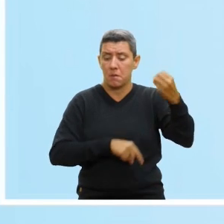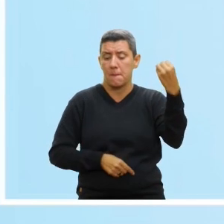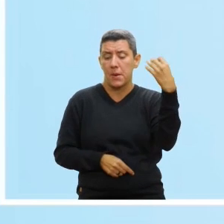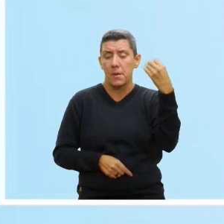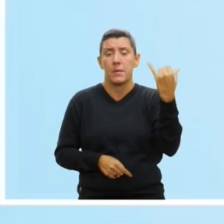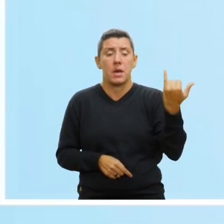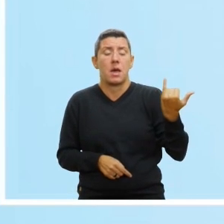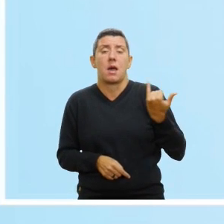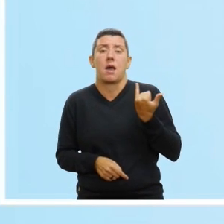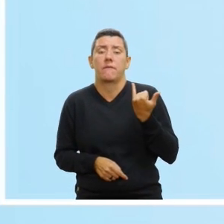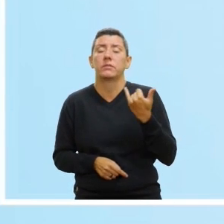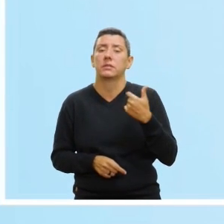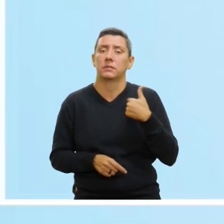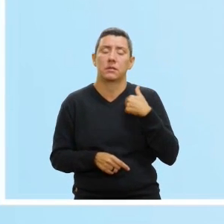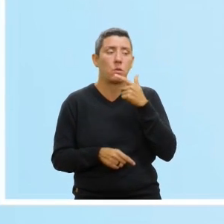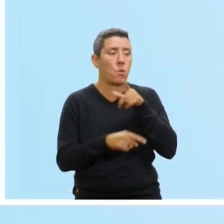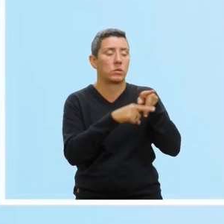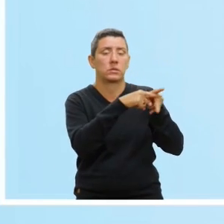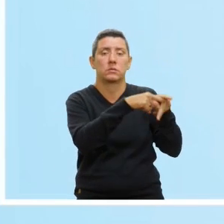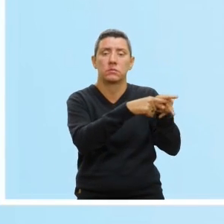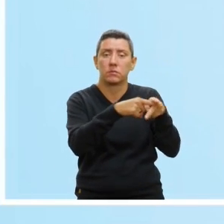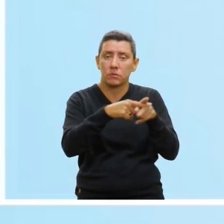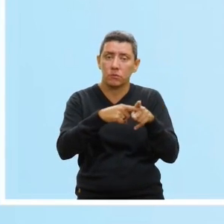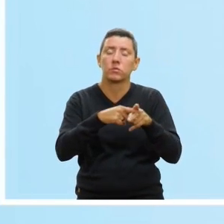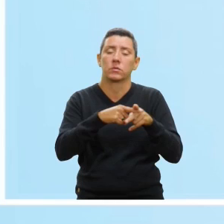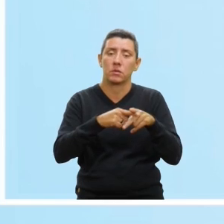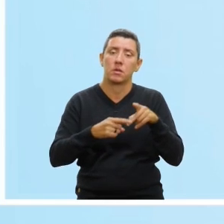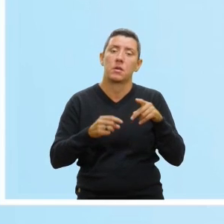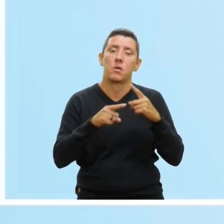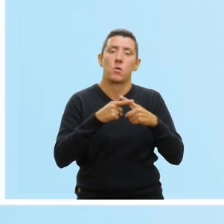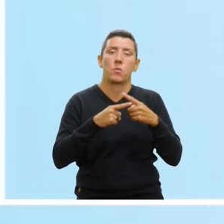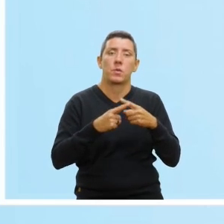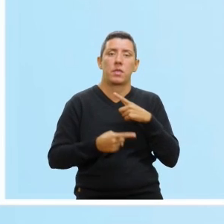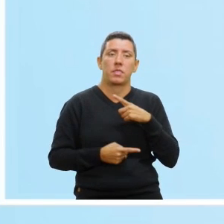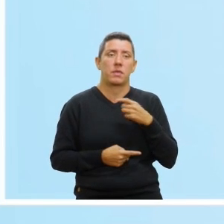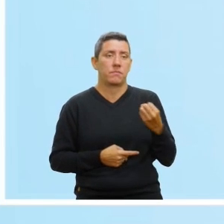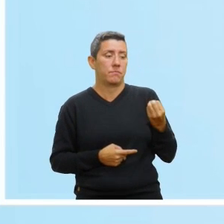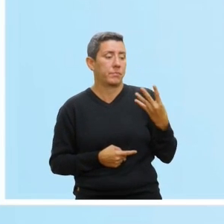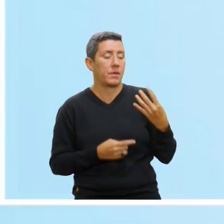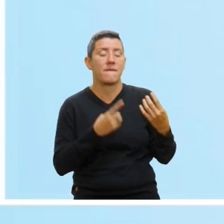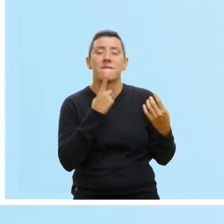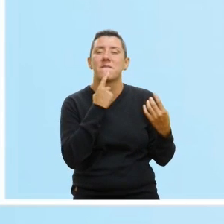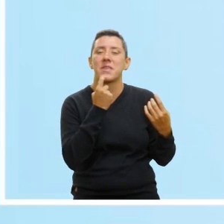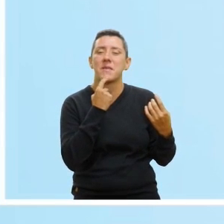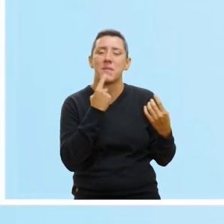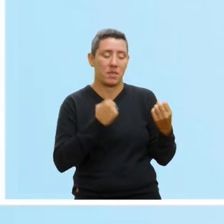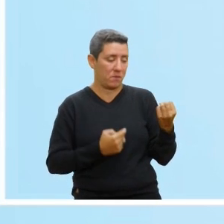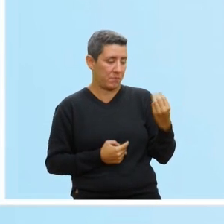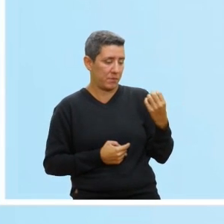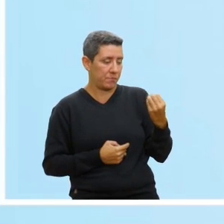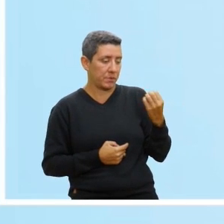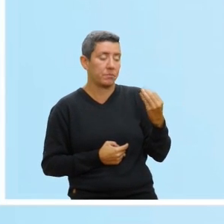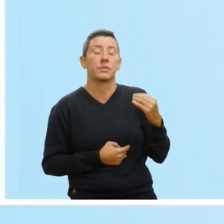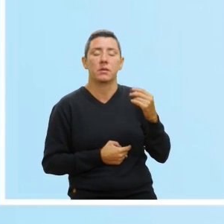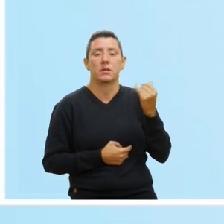teve. Você tem várias fibras, teve um rompimento, ele vai ficar vermelho porque tem algum alarme, então você consegue abrir, ver a lista de alarme, é muito fácil de